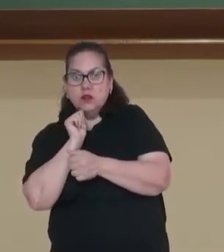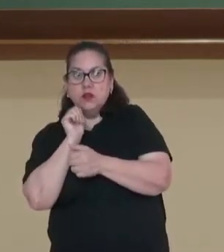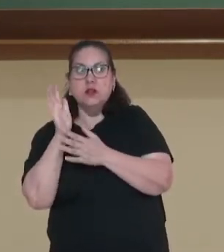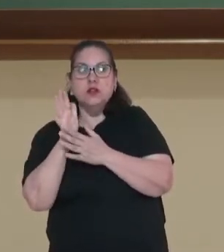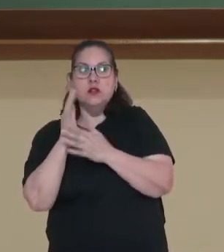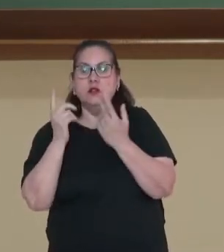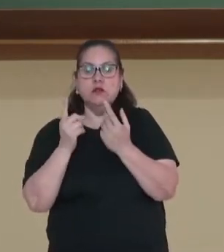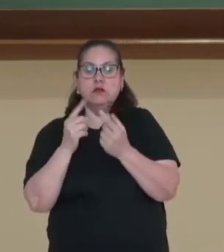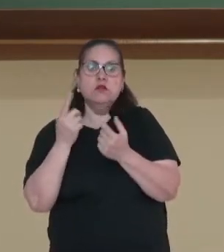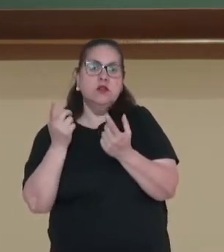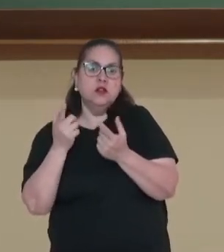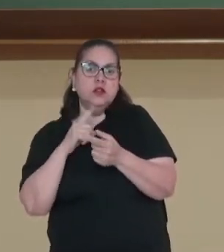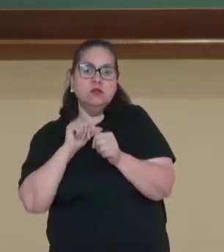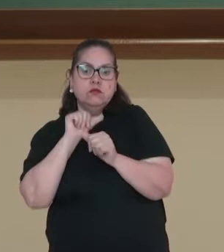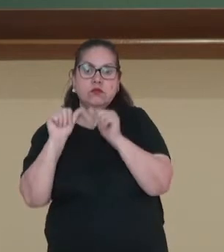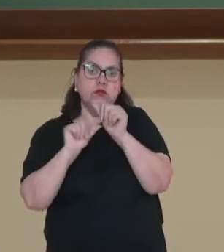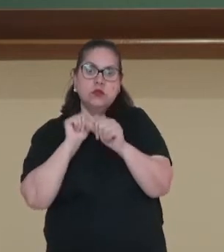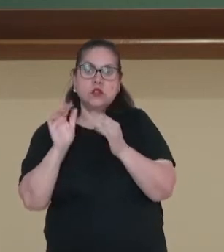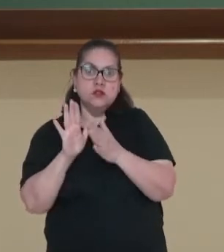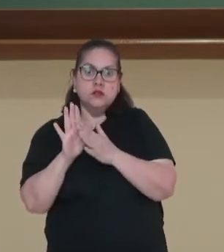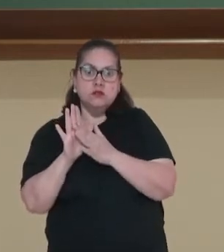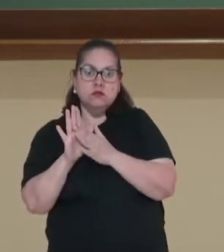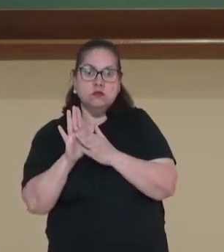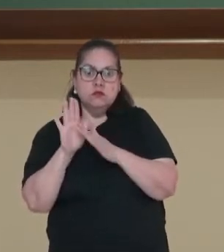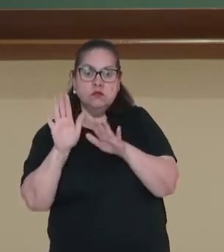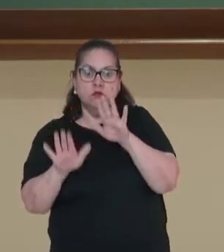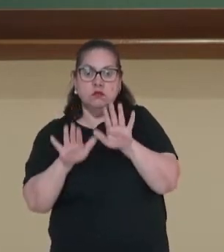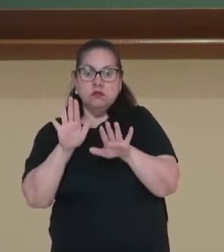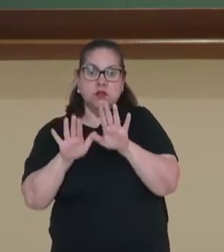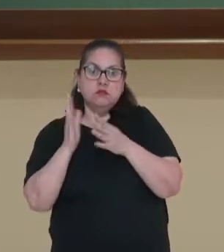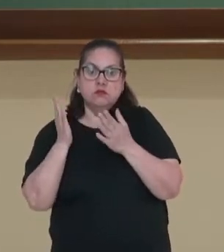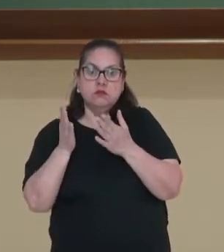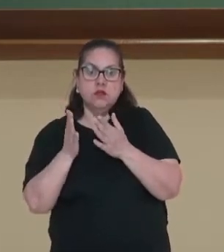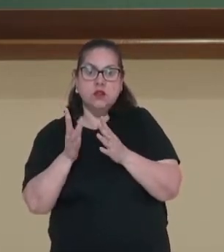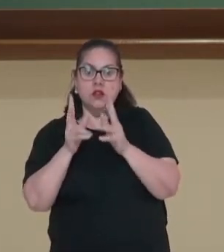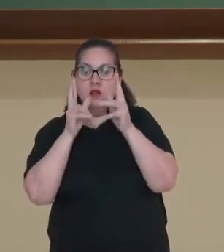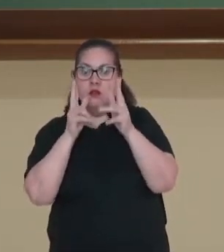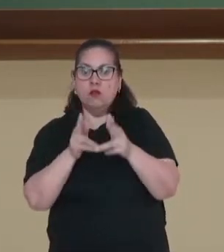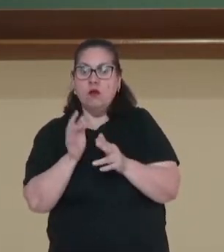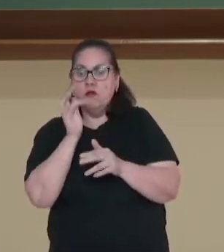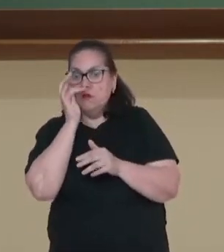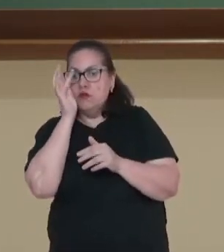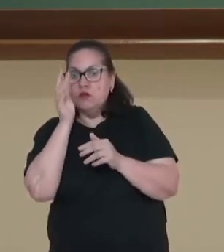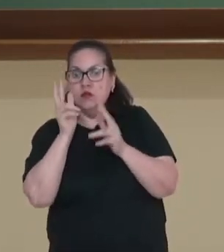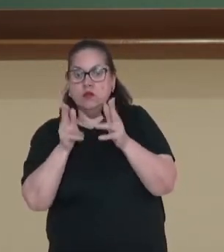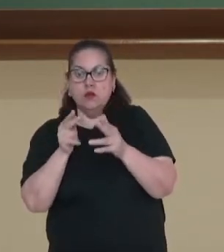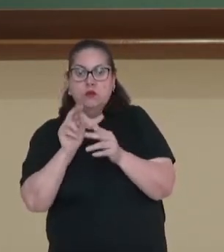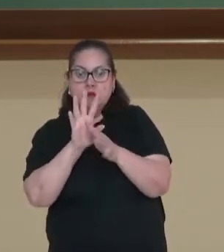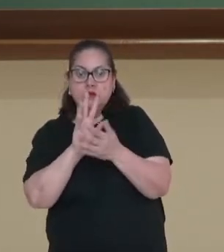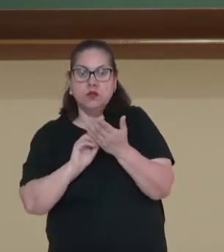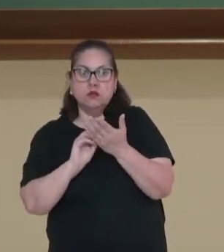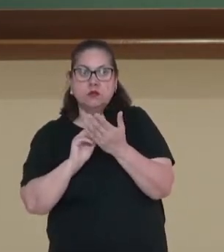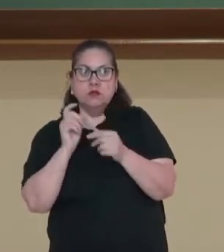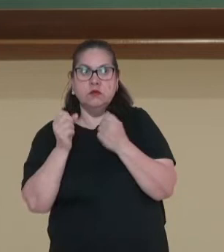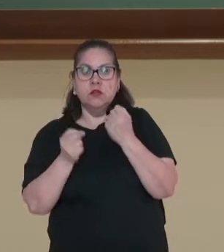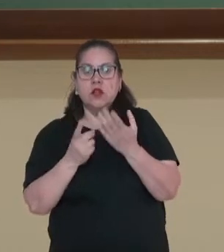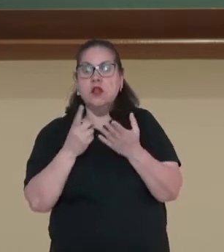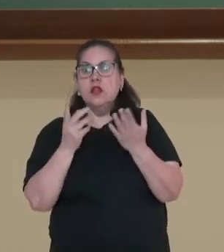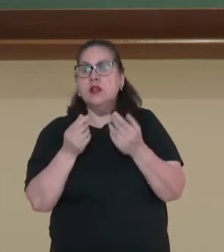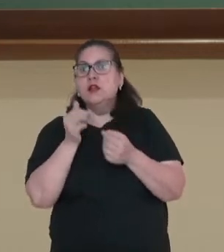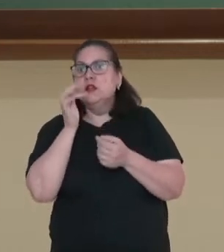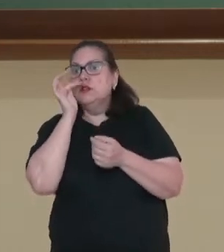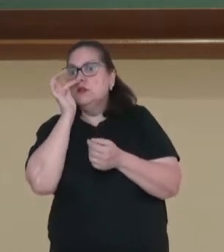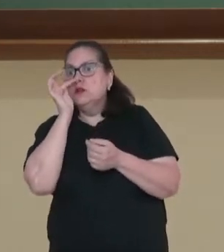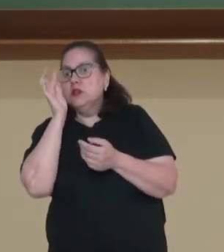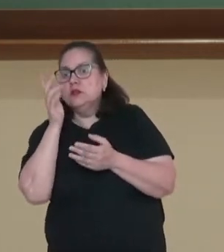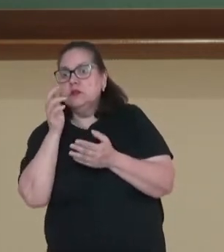E daí não vai ter mudança ali, né, na variabilidade genética, porque vai ser da mesma flor, né, o grão de pólen. Geralmente, inclusive, essa planta ela